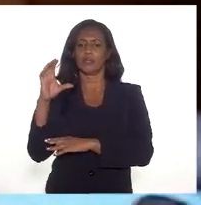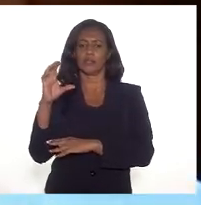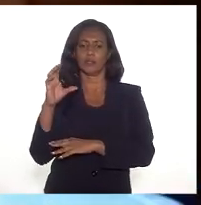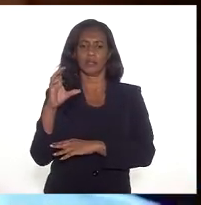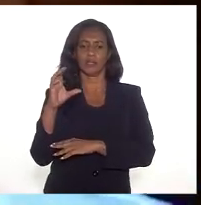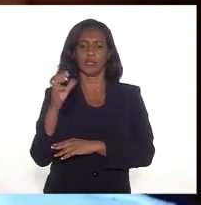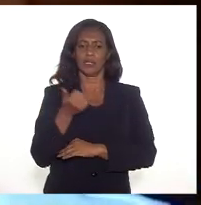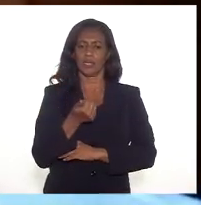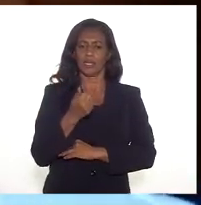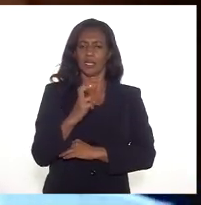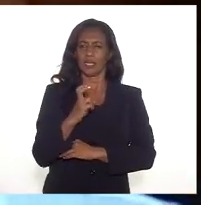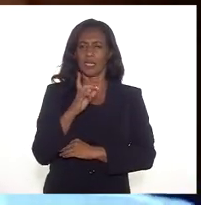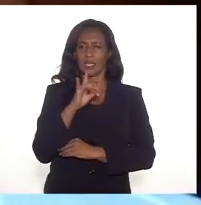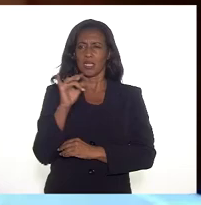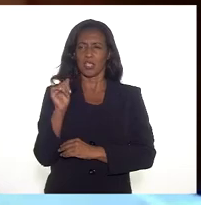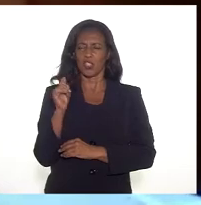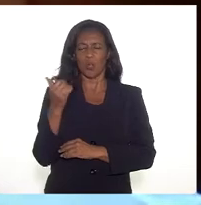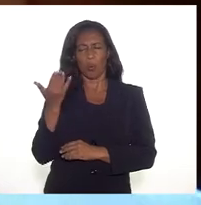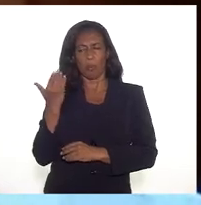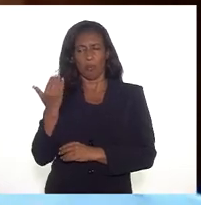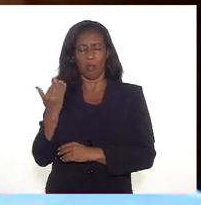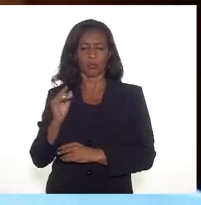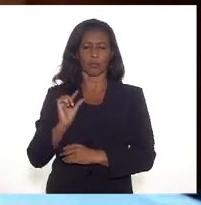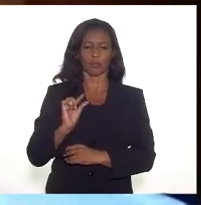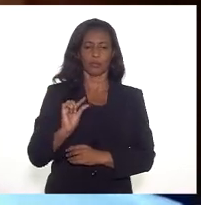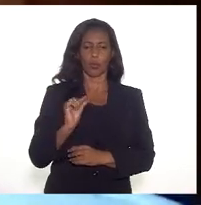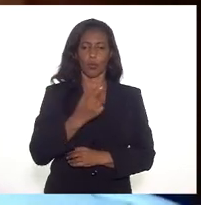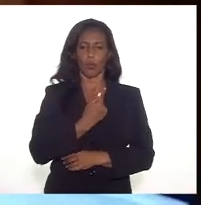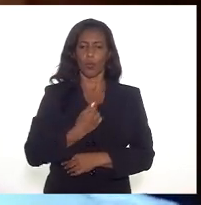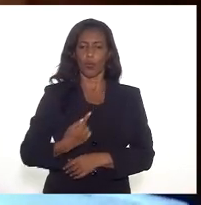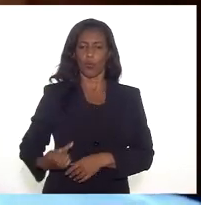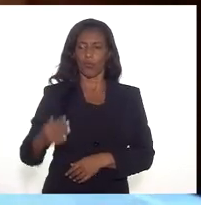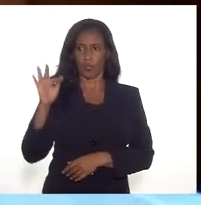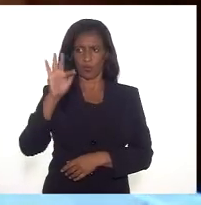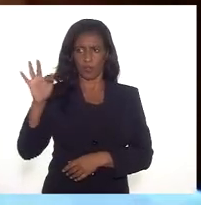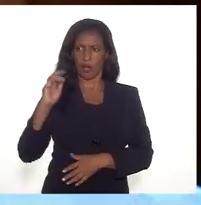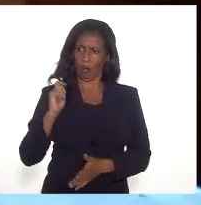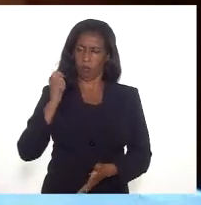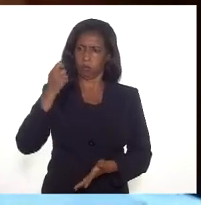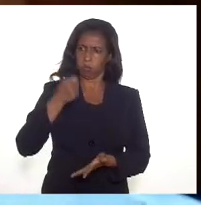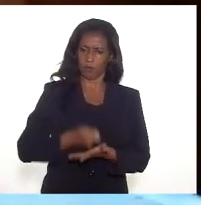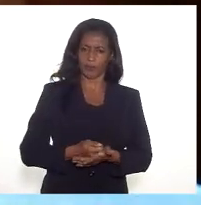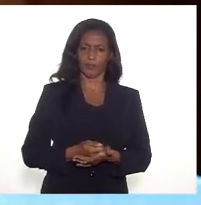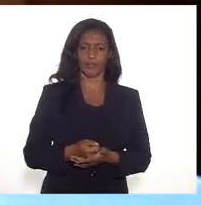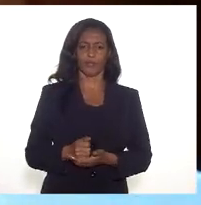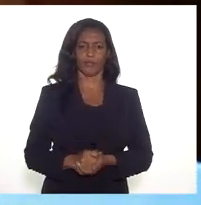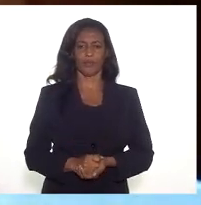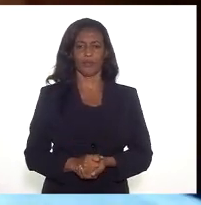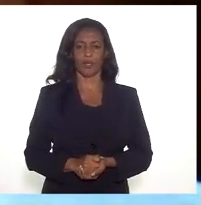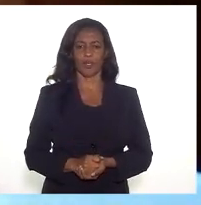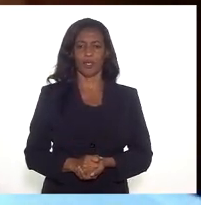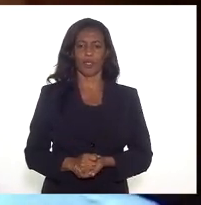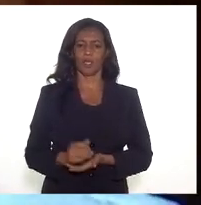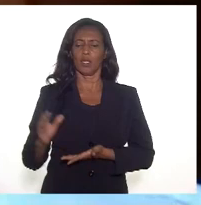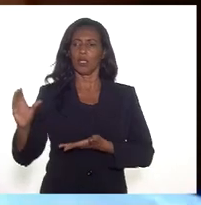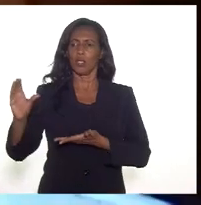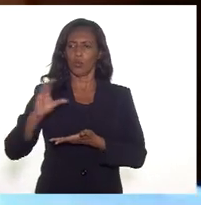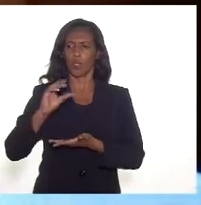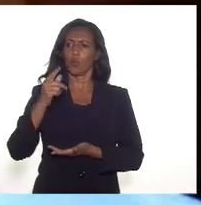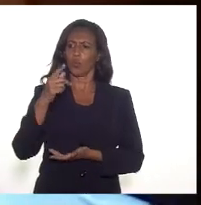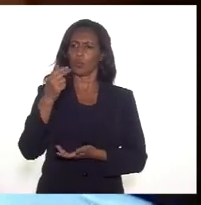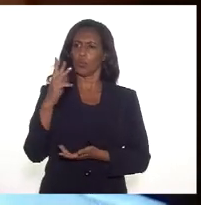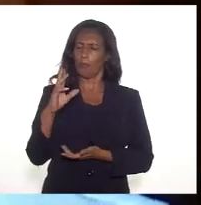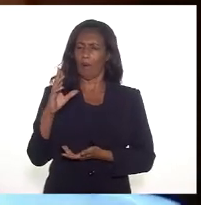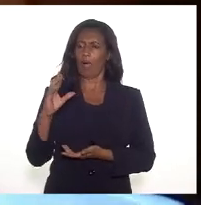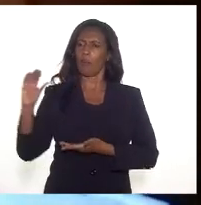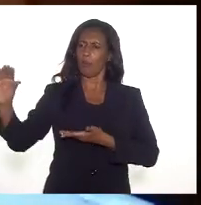há 15 dias, um pouquinho menos até, o governo federal bateu o martelo e os recursos do PAR poderão também